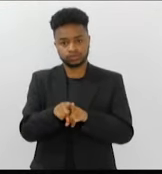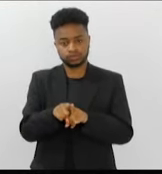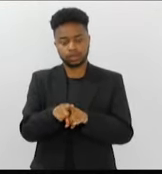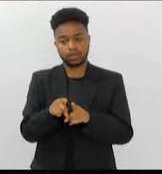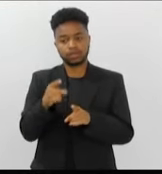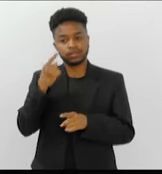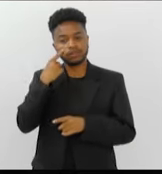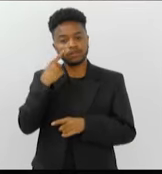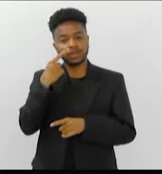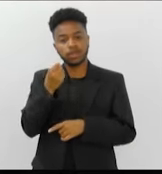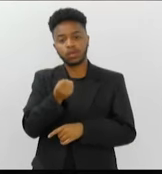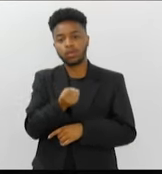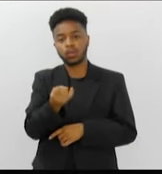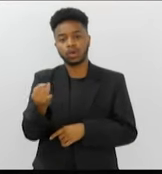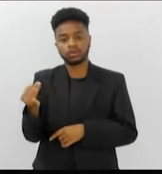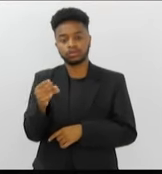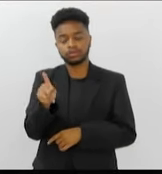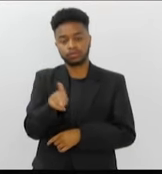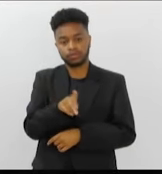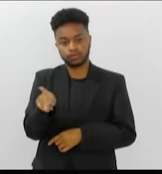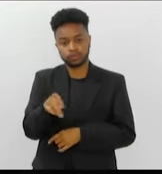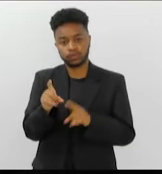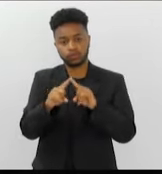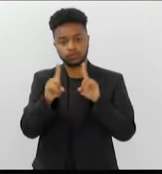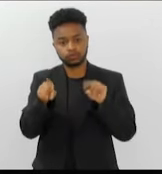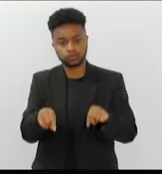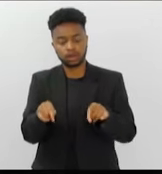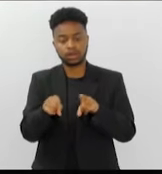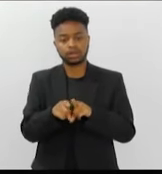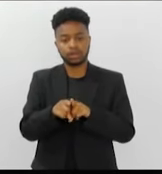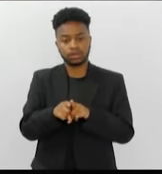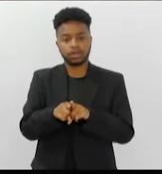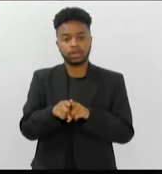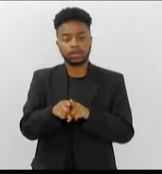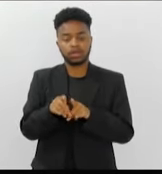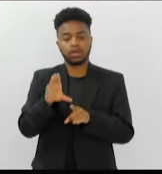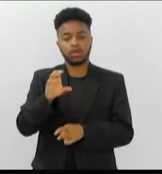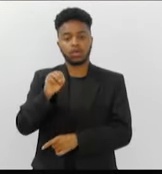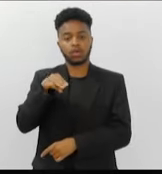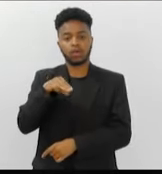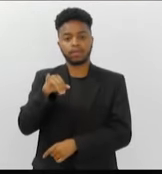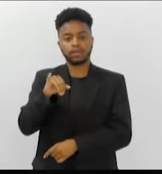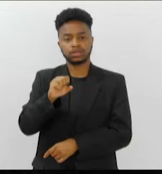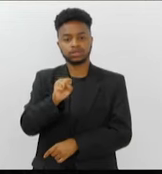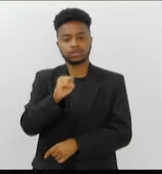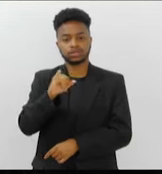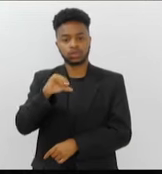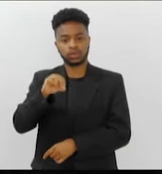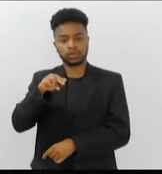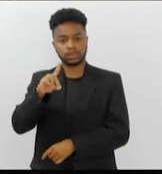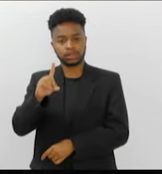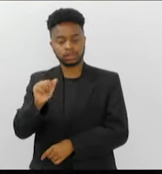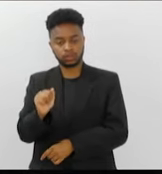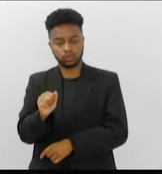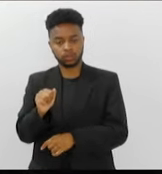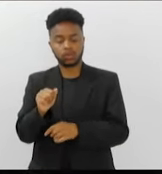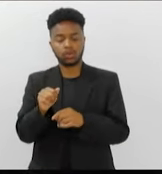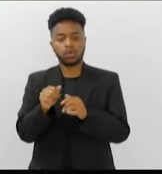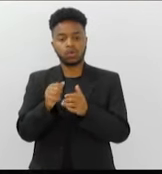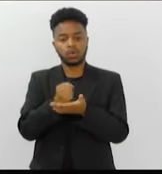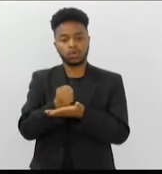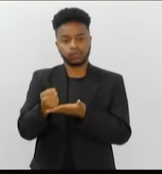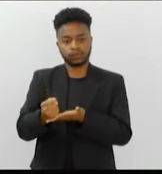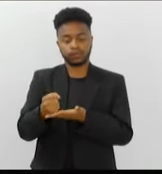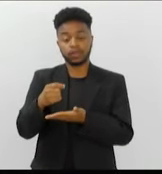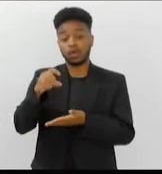número de professores, servidores e cargos comissionados contratados. O último concurso, Flávio,